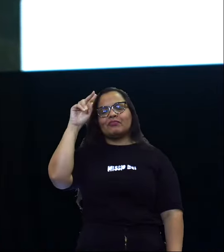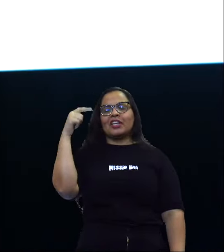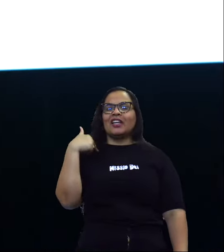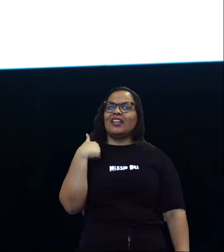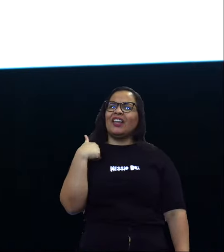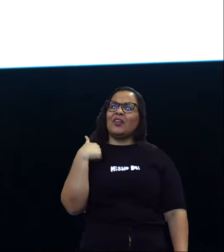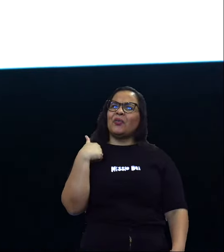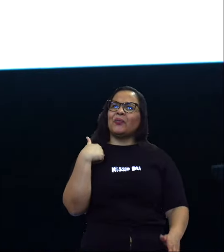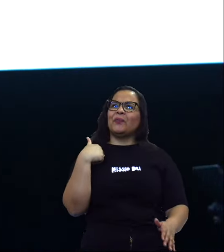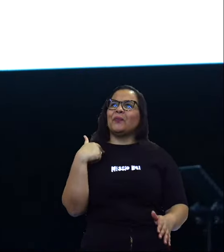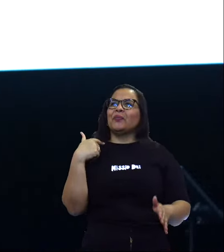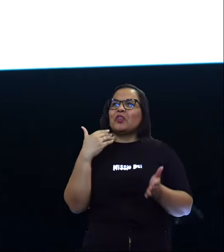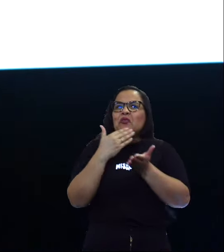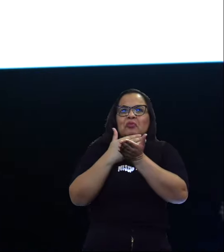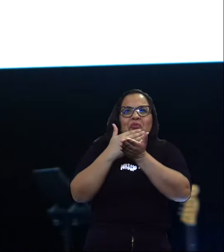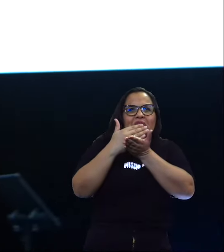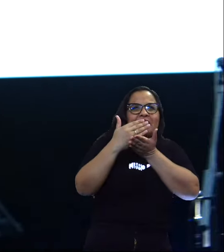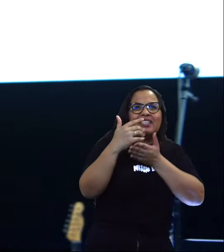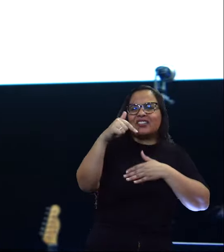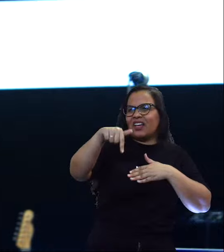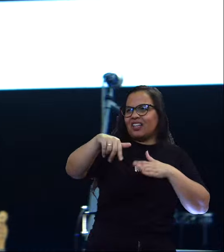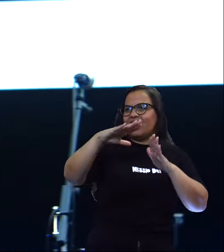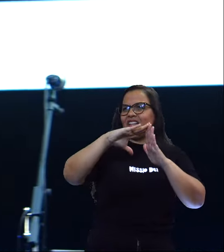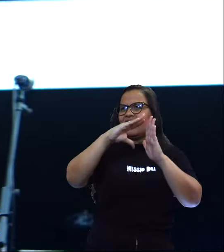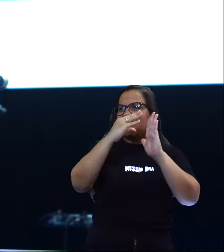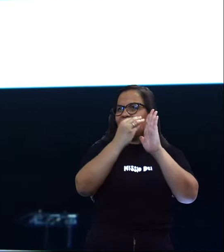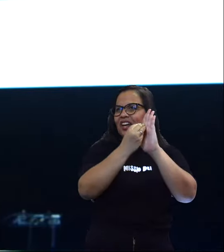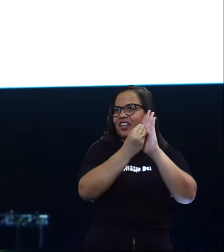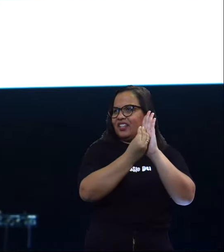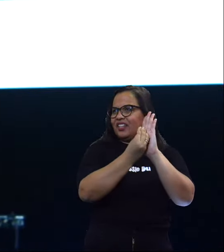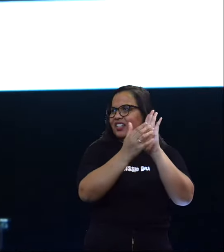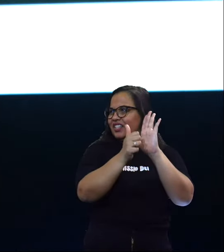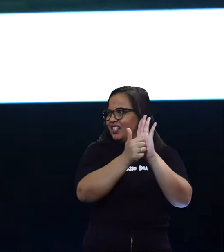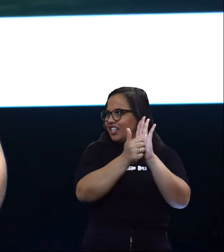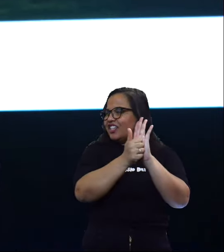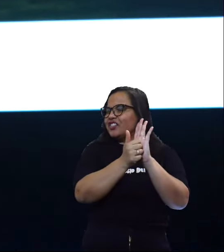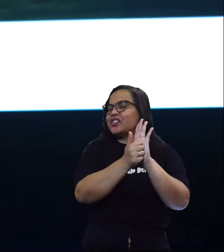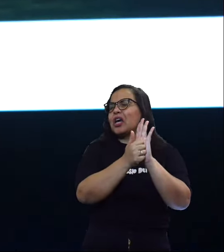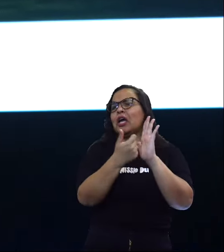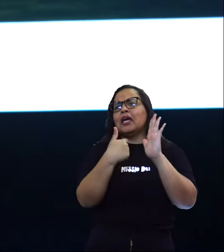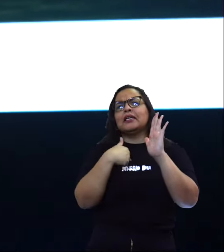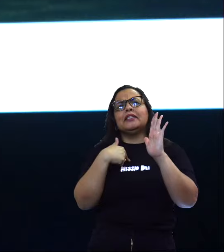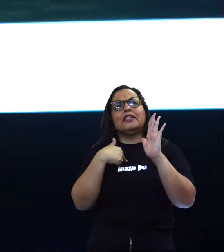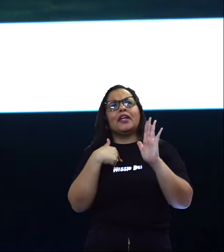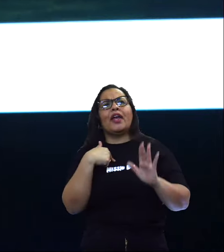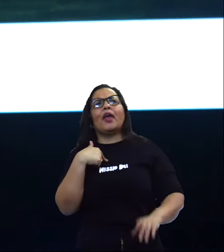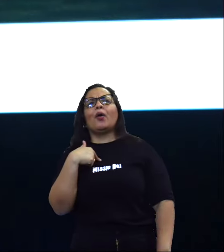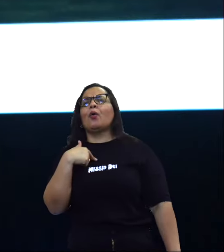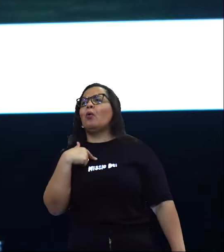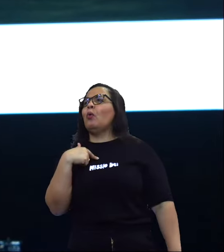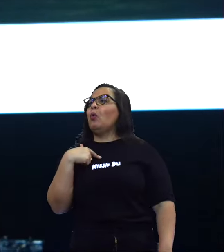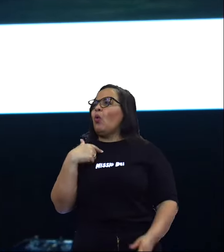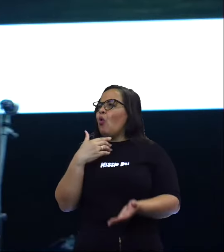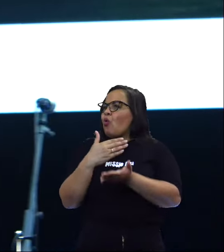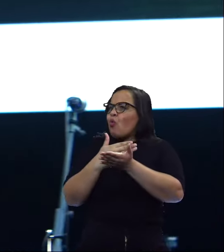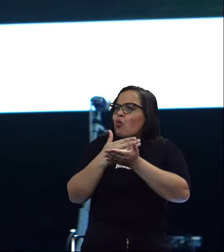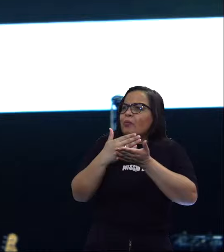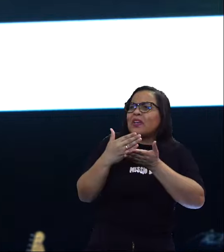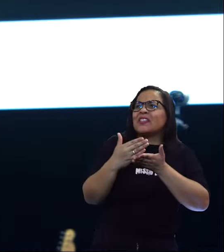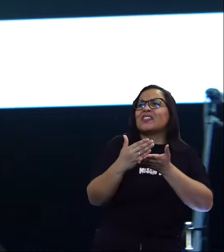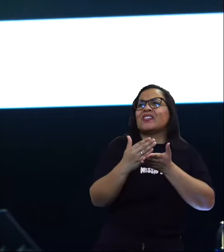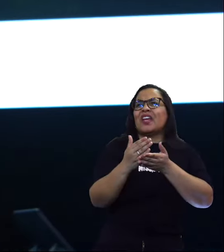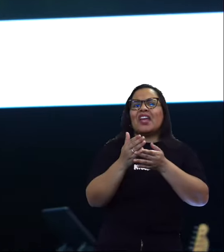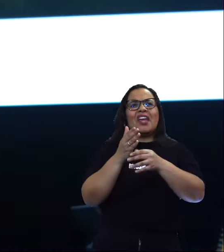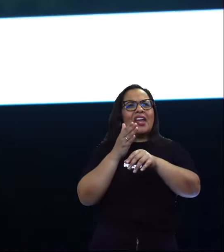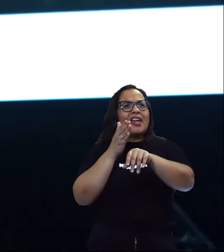em 2005. E eu passei um ano inteiro aqui, ajudando como voluntário no tempo dos adolescentes, ainda com algumas células, alguns outros